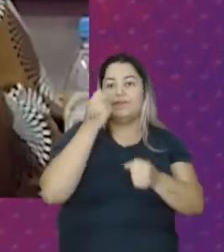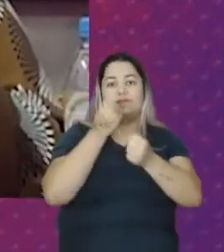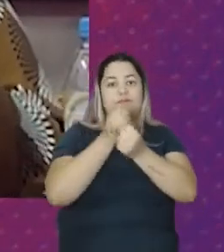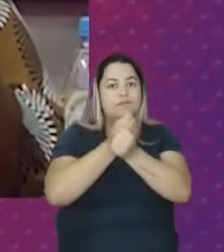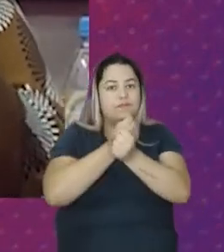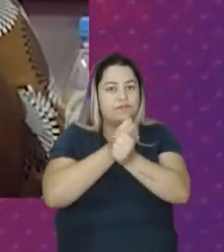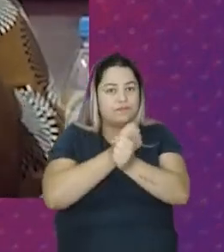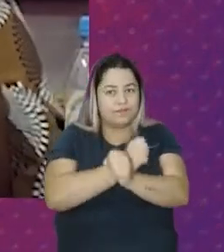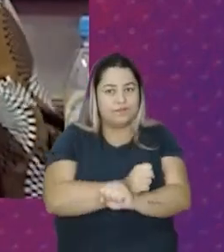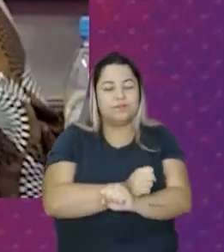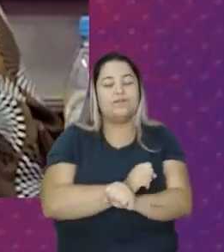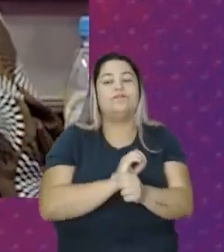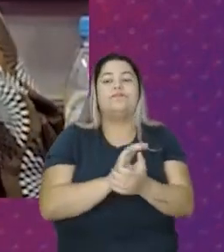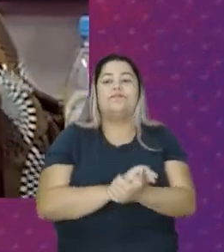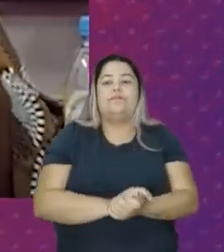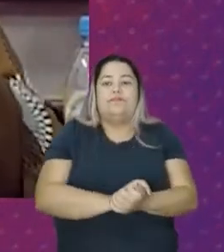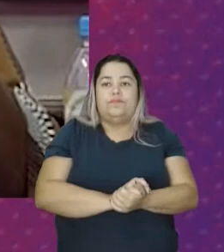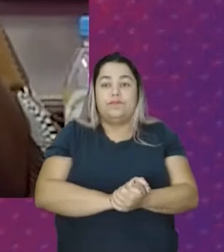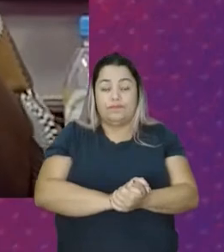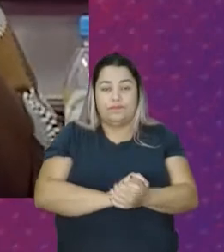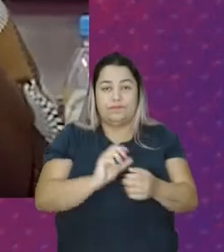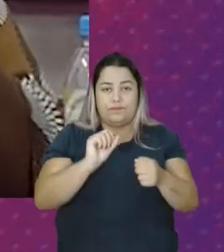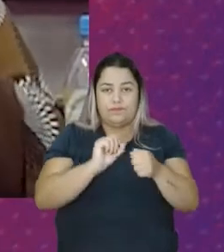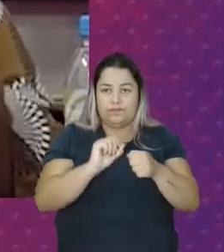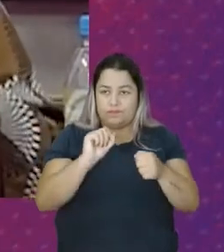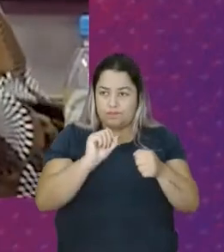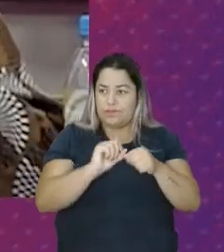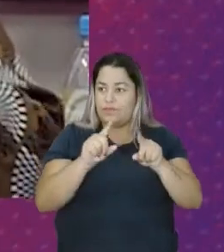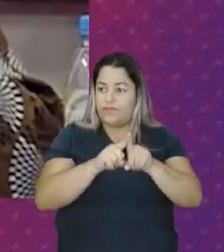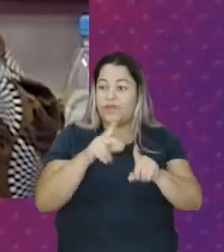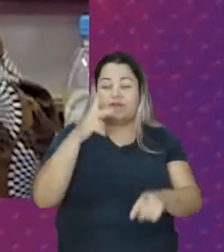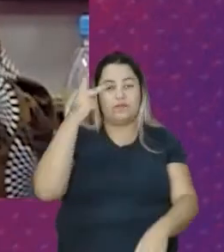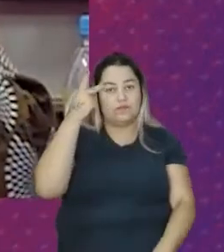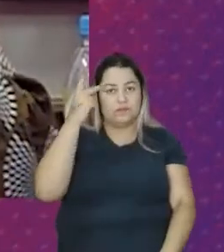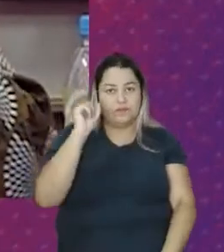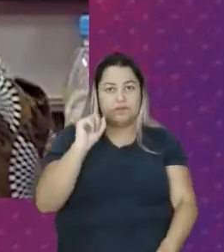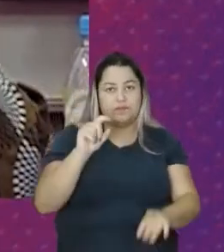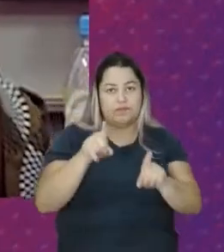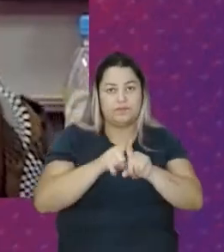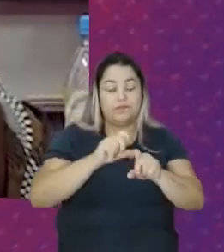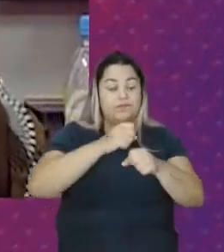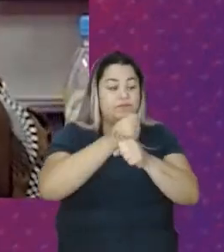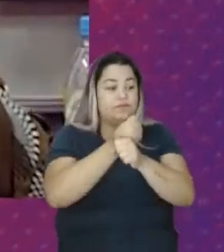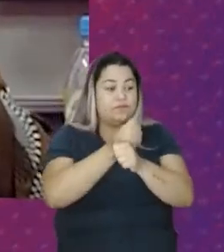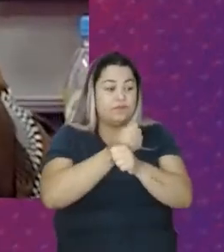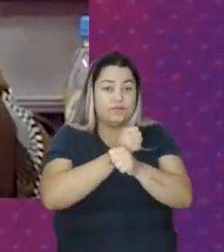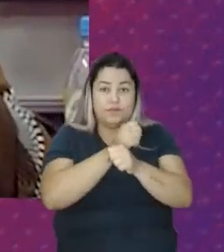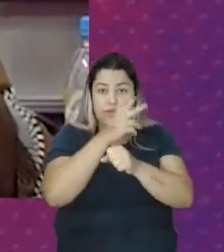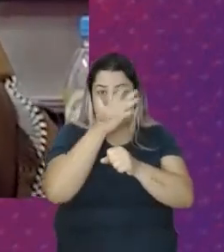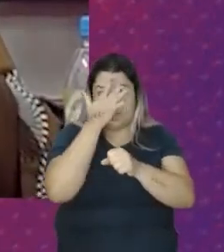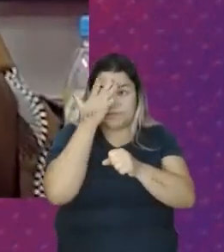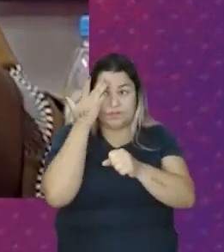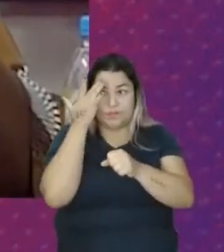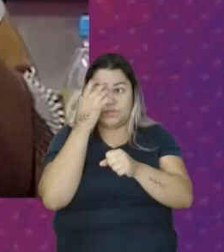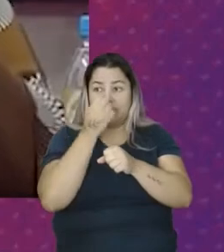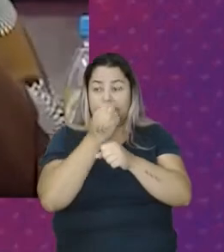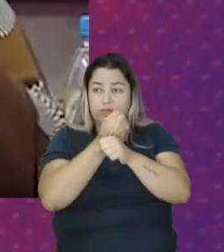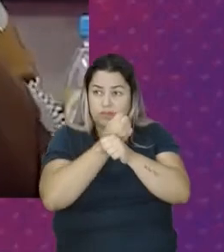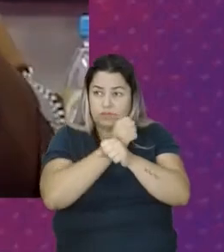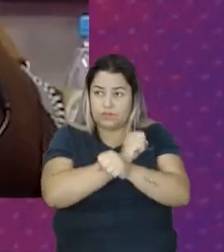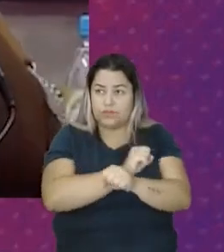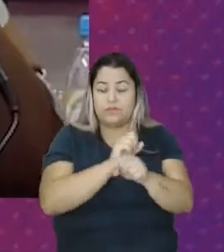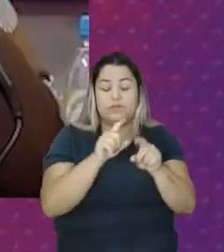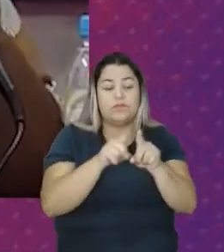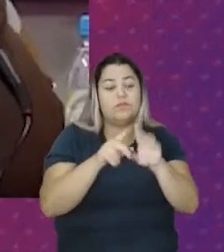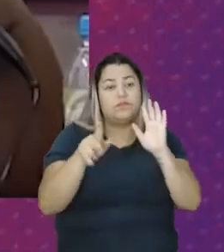O debate sobre reparação foi feito para os escravizadores, que eram considerados